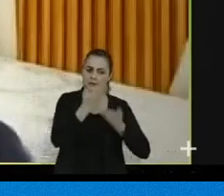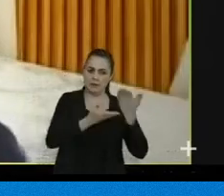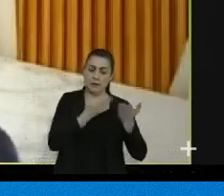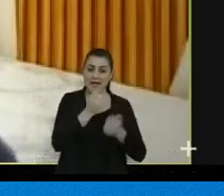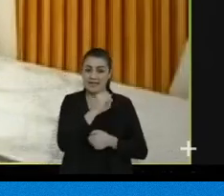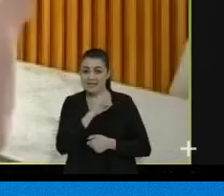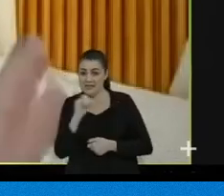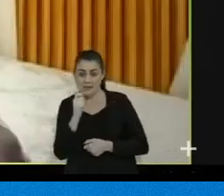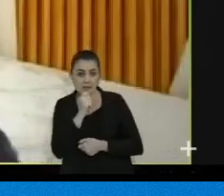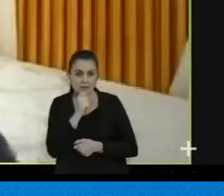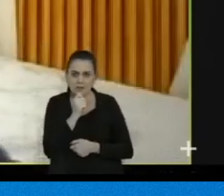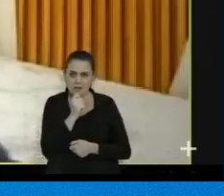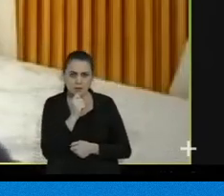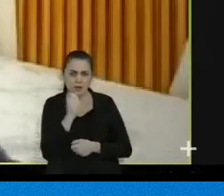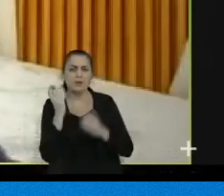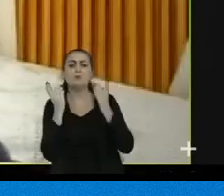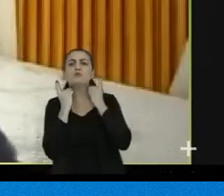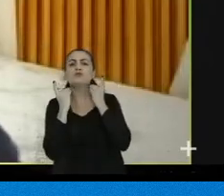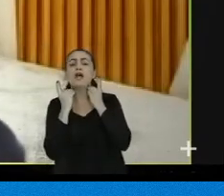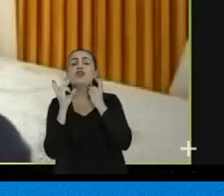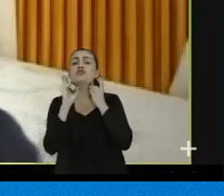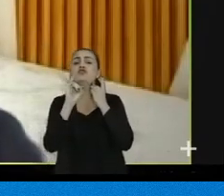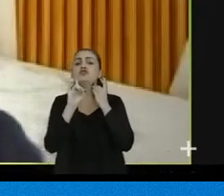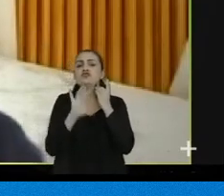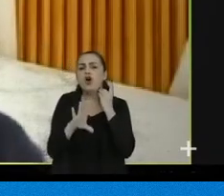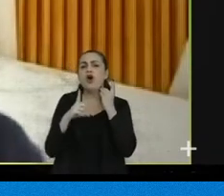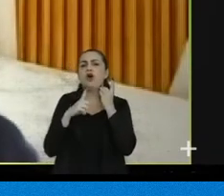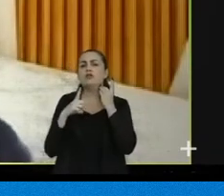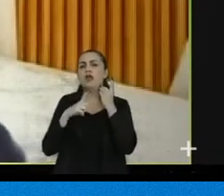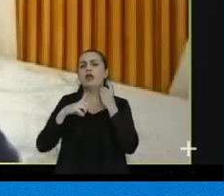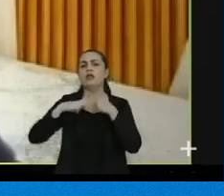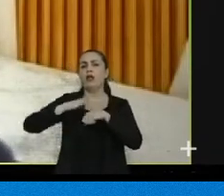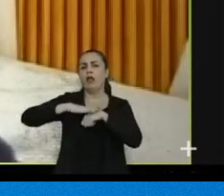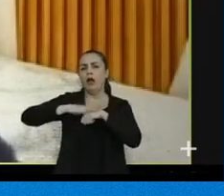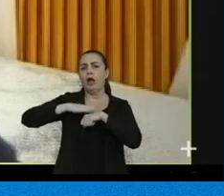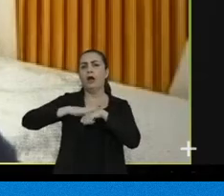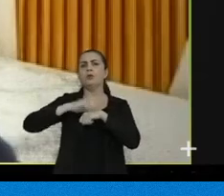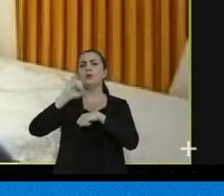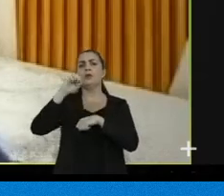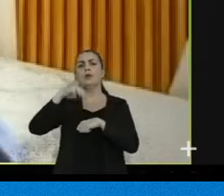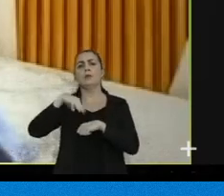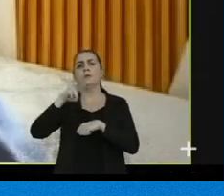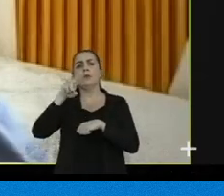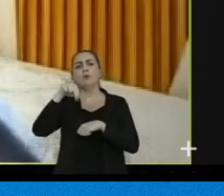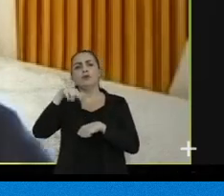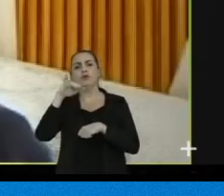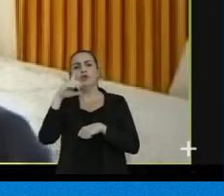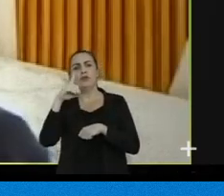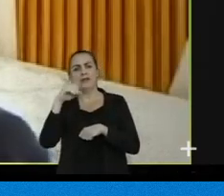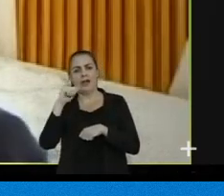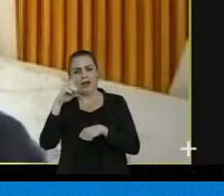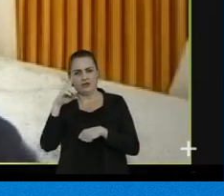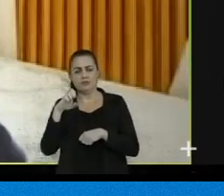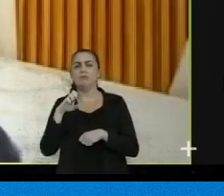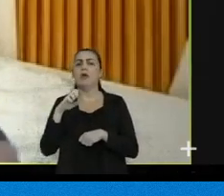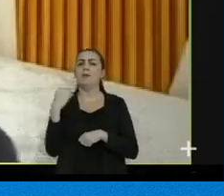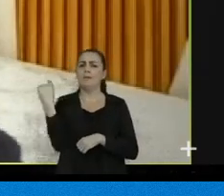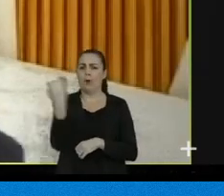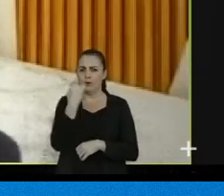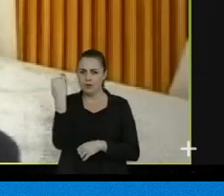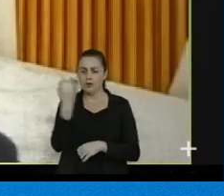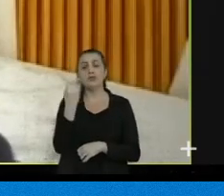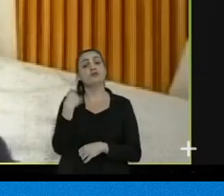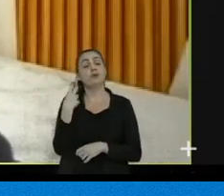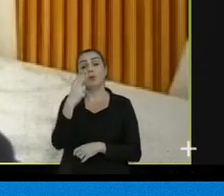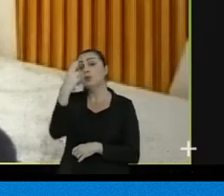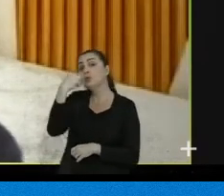a autoimunidade, ela só tem a doença de Hashimoto, é importante que o médico, o nutricionista, inclusive de vocês, ajude a